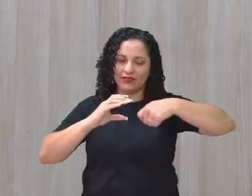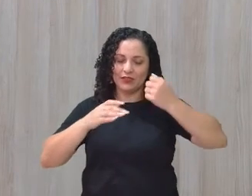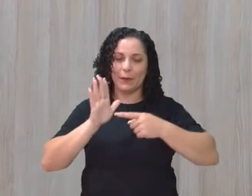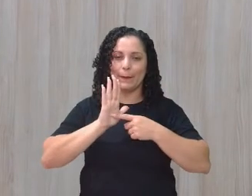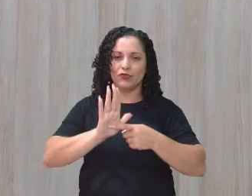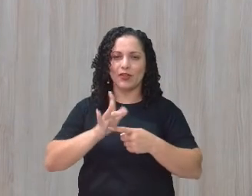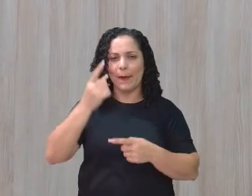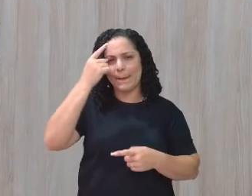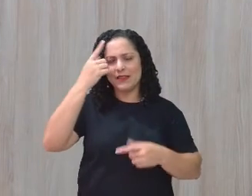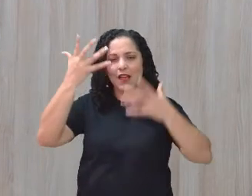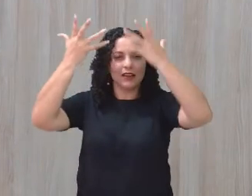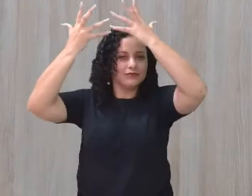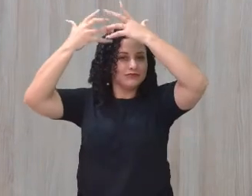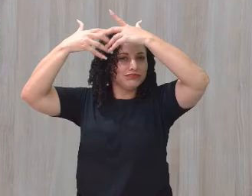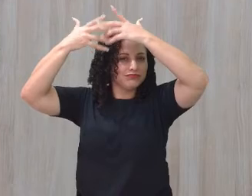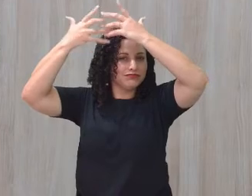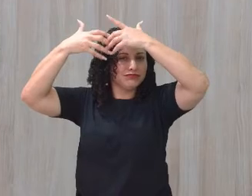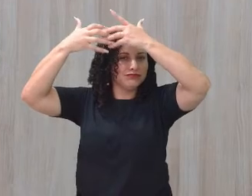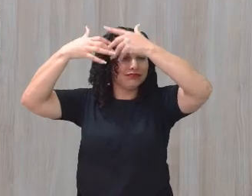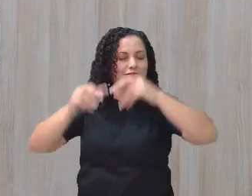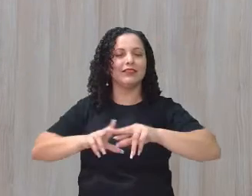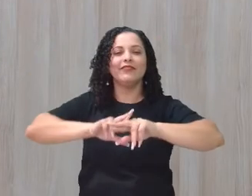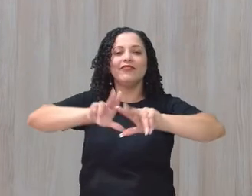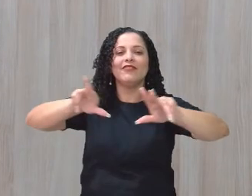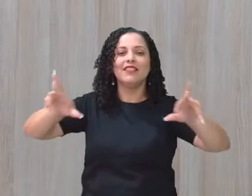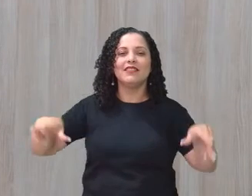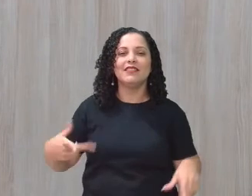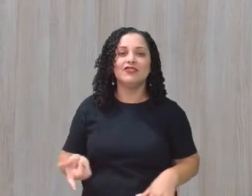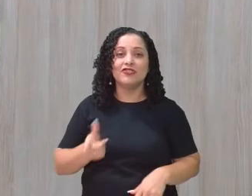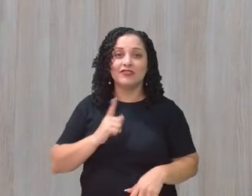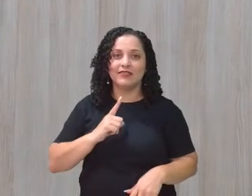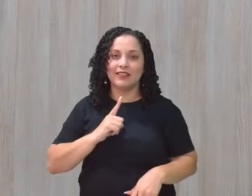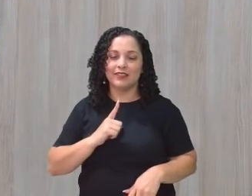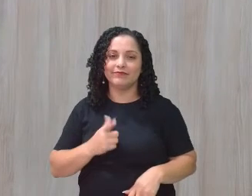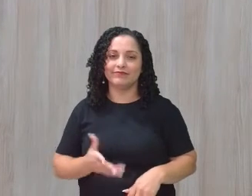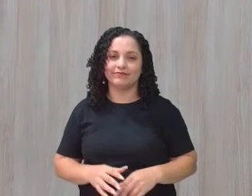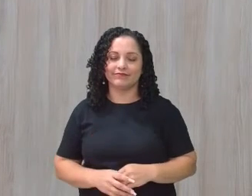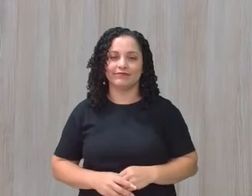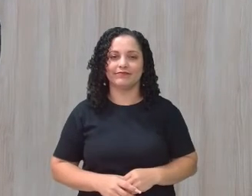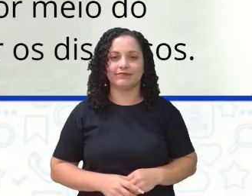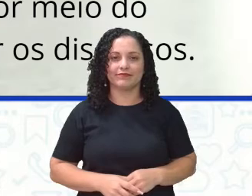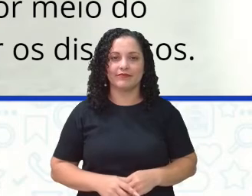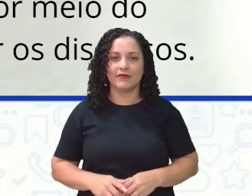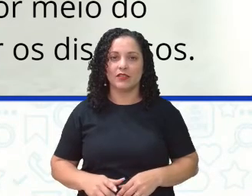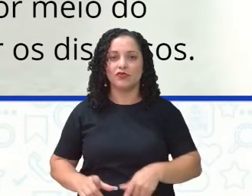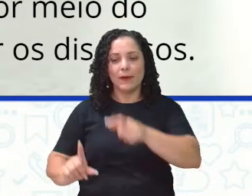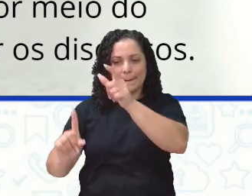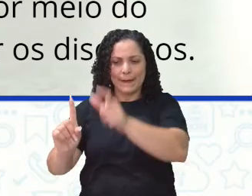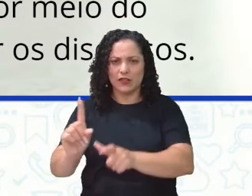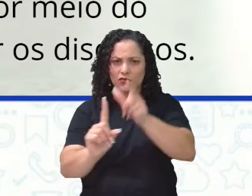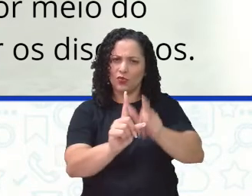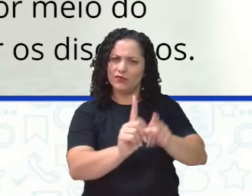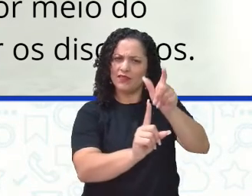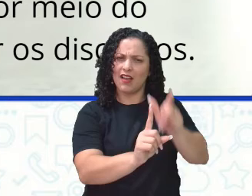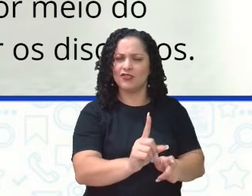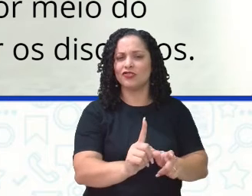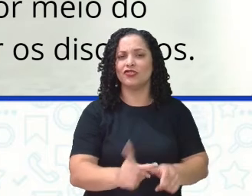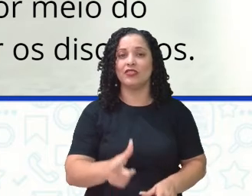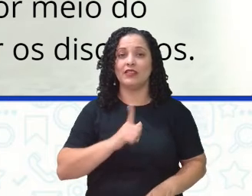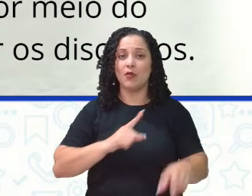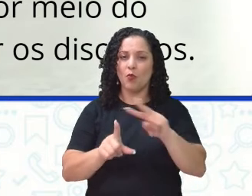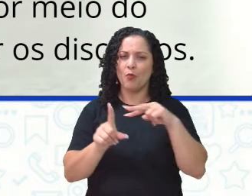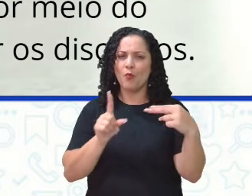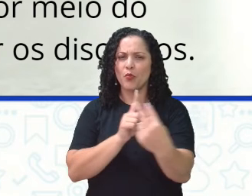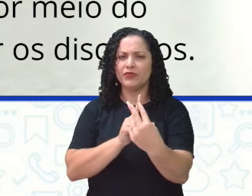consiga pensar um pouquinho sobre as diferentes versões que a gente tem das personagens. As personagens frequentemente defendem seus pontos de